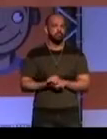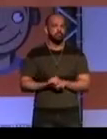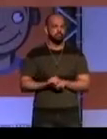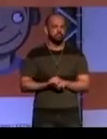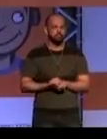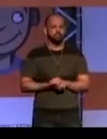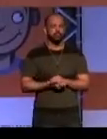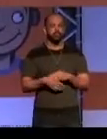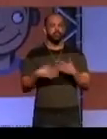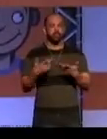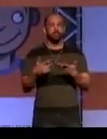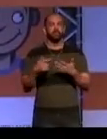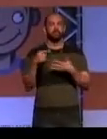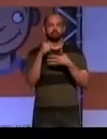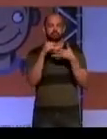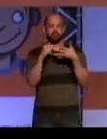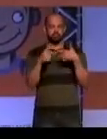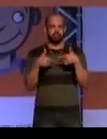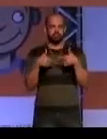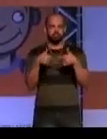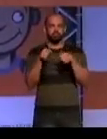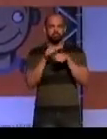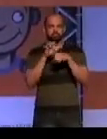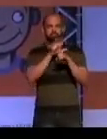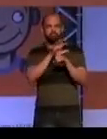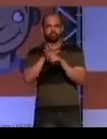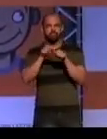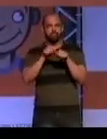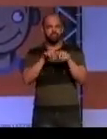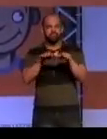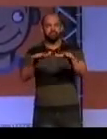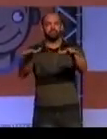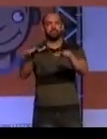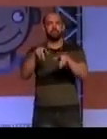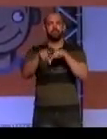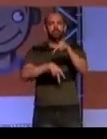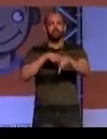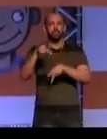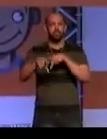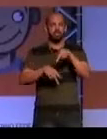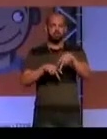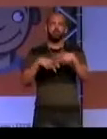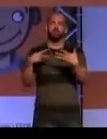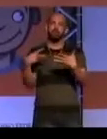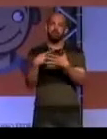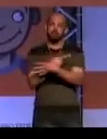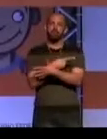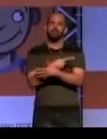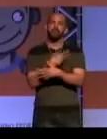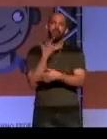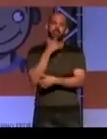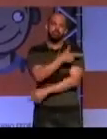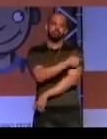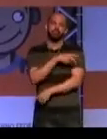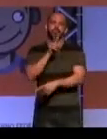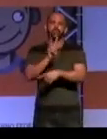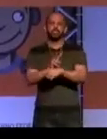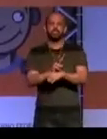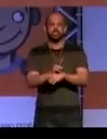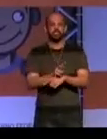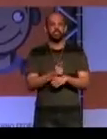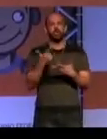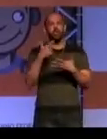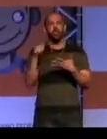os agentes causadores de doenças preveníveis não se disseminam na população, a população fica protegida. Outras